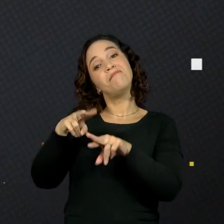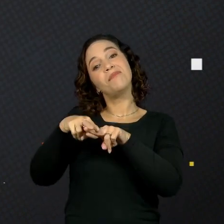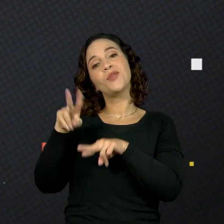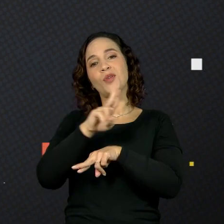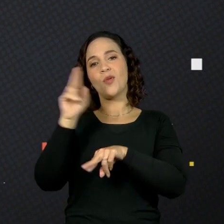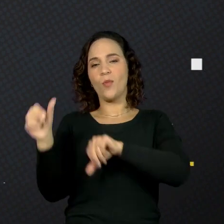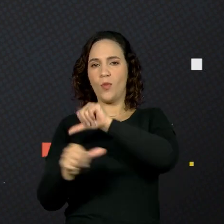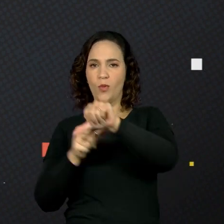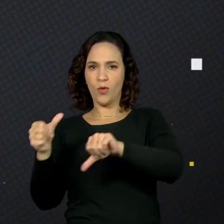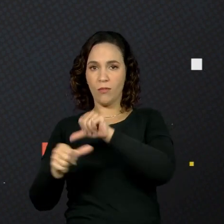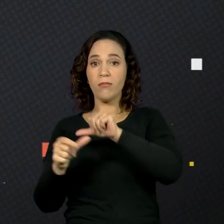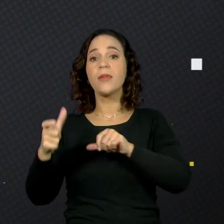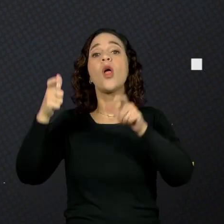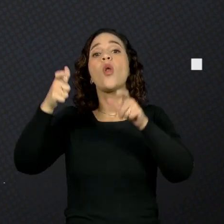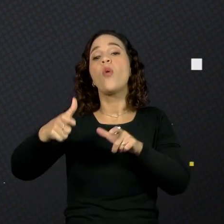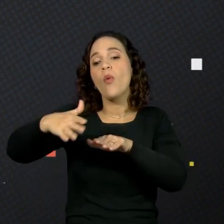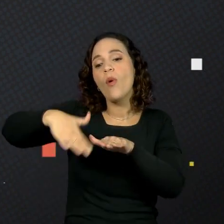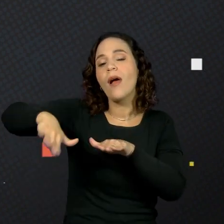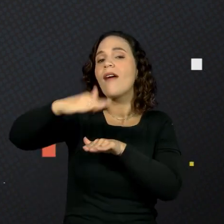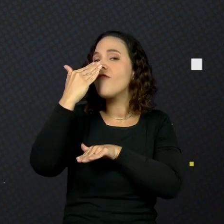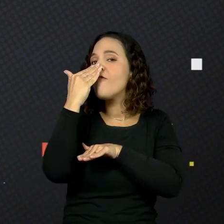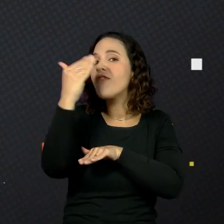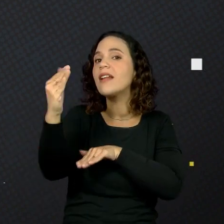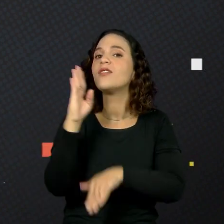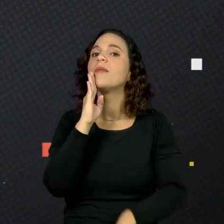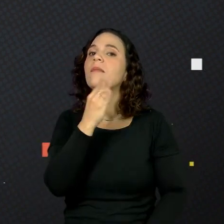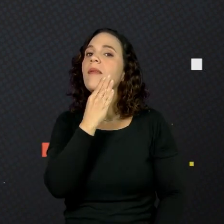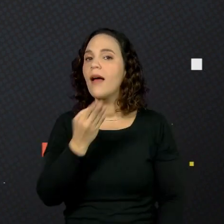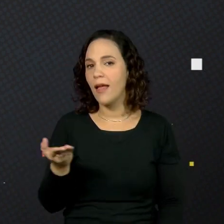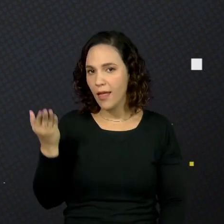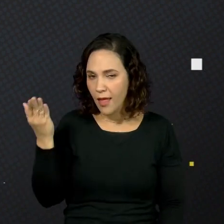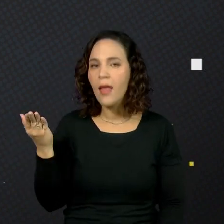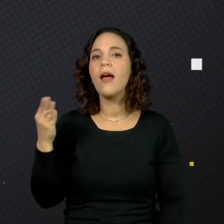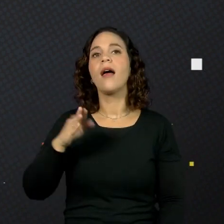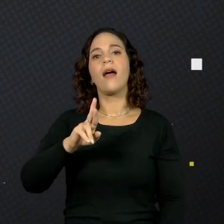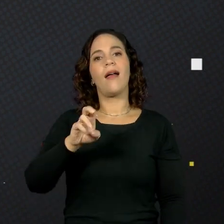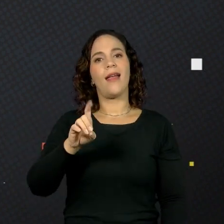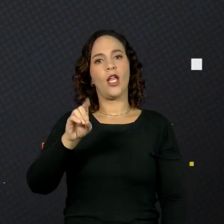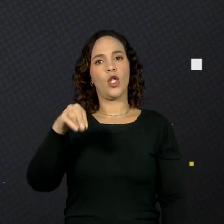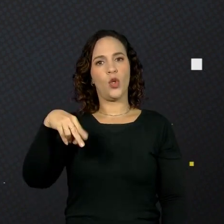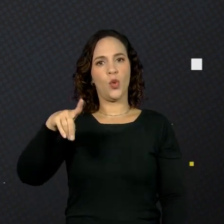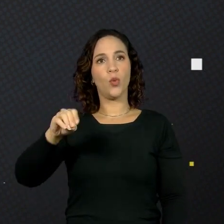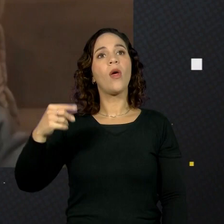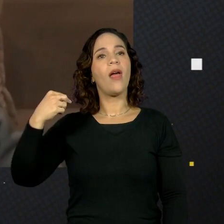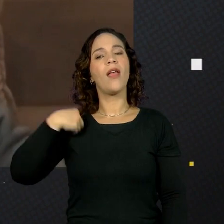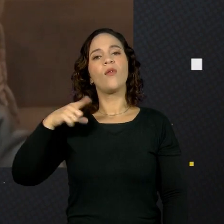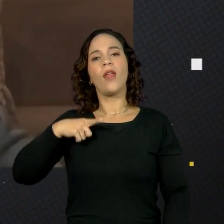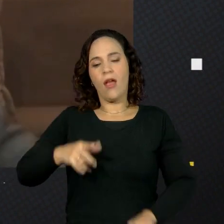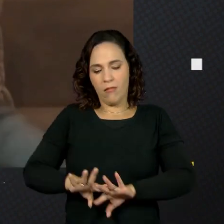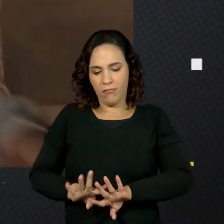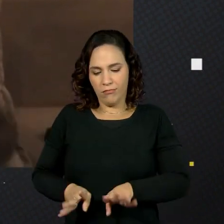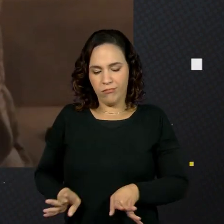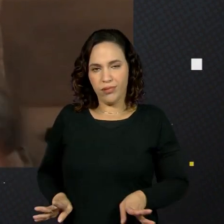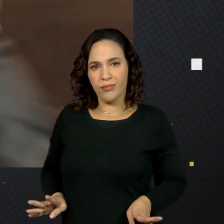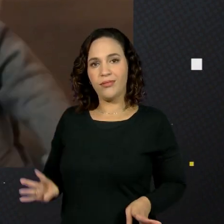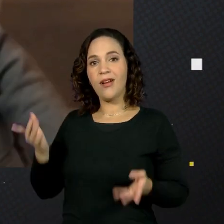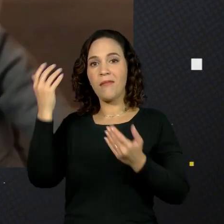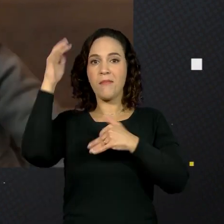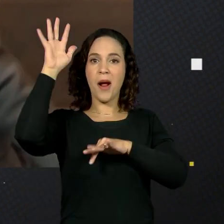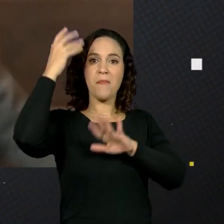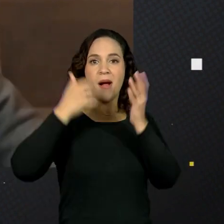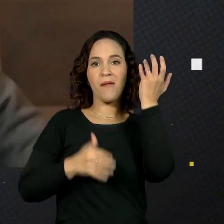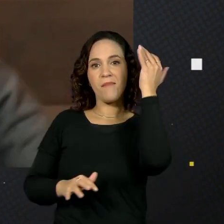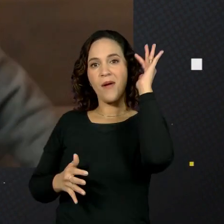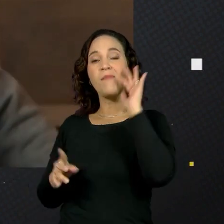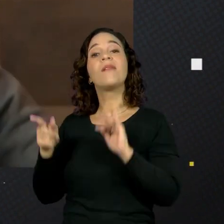banda saía ali do Redondo, do Bar Redondo. Saía comigo de baiana, que era da minha ex-mulher,